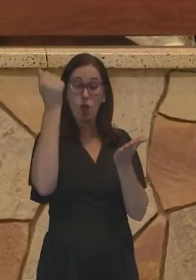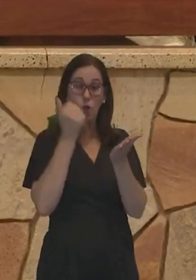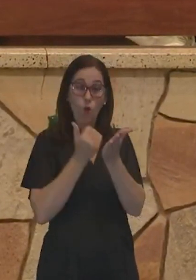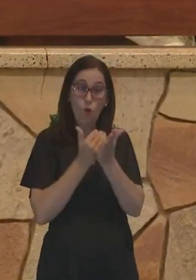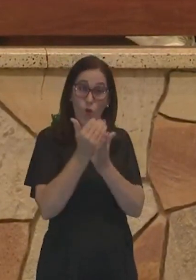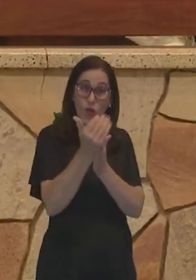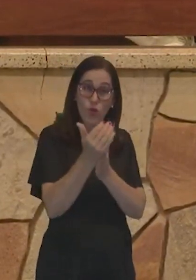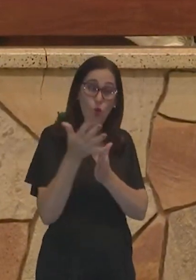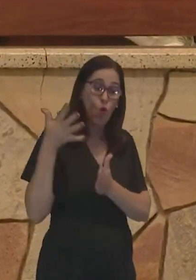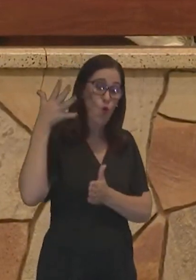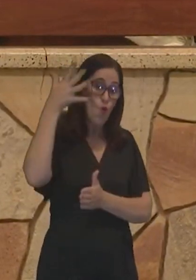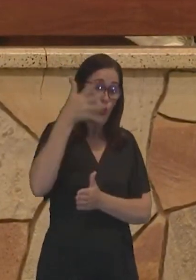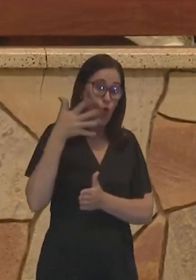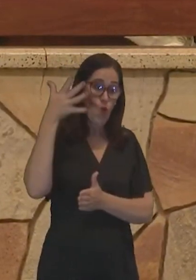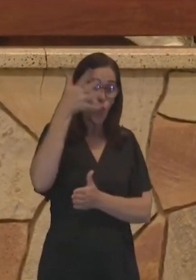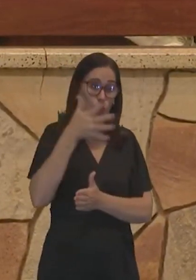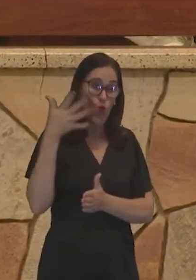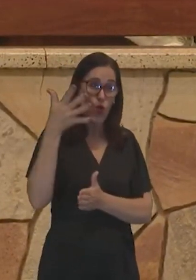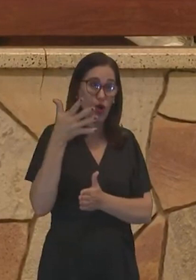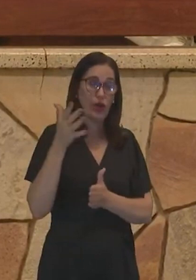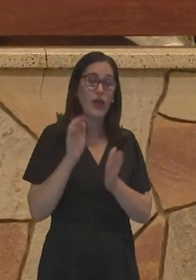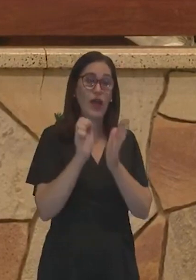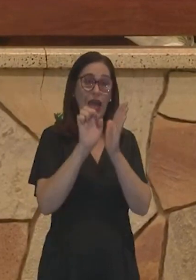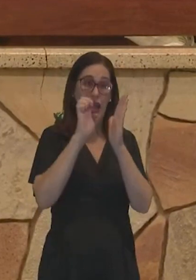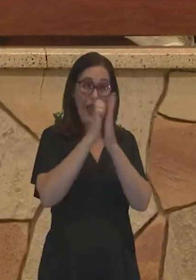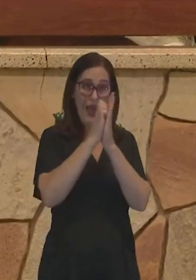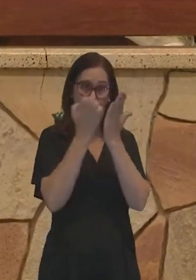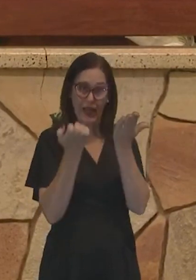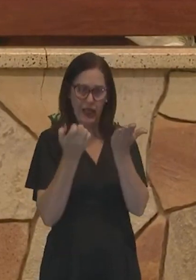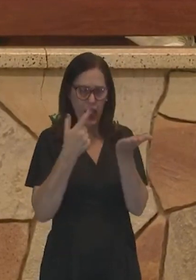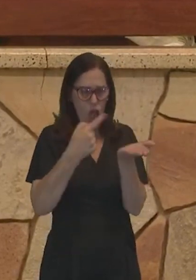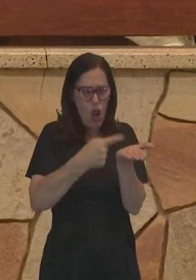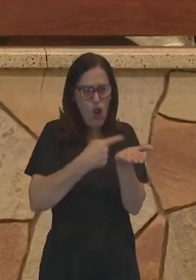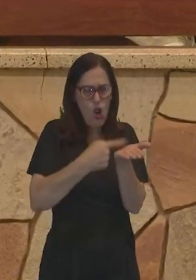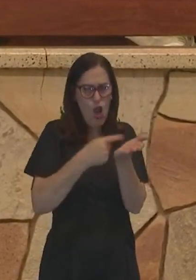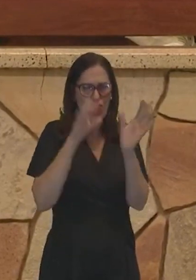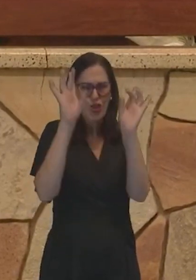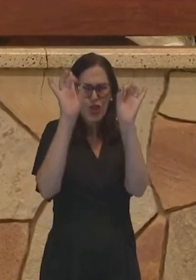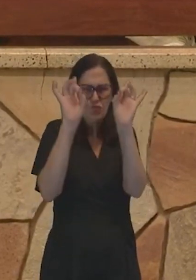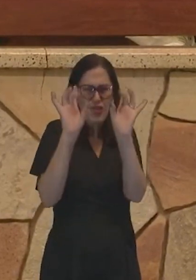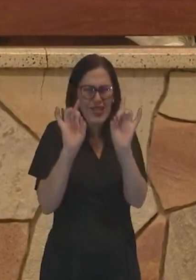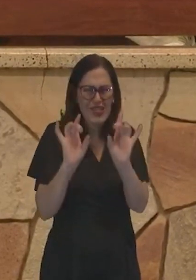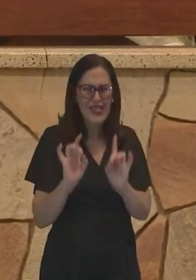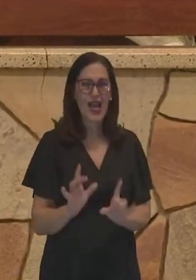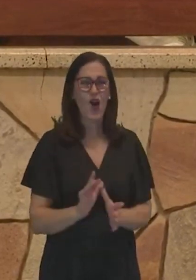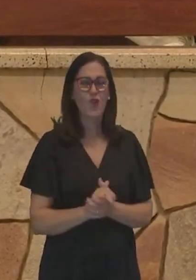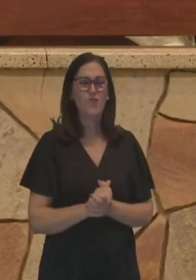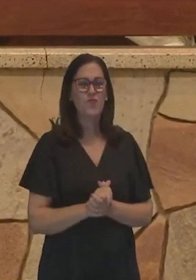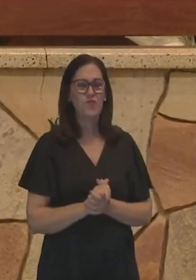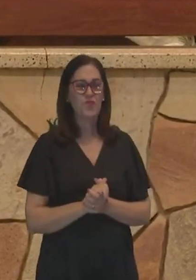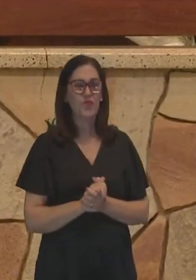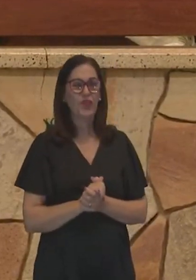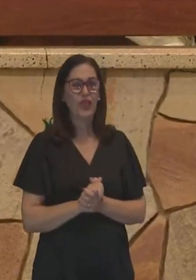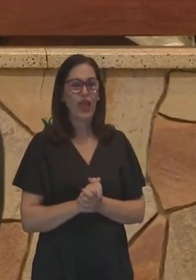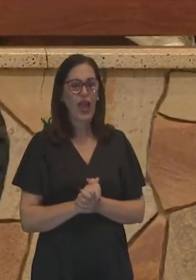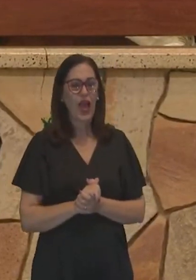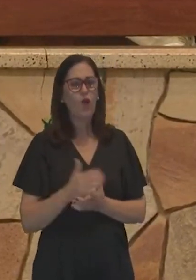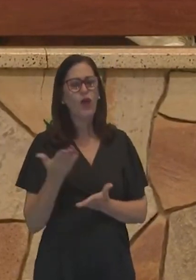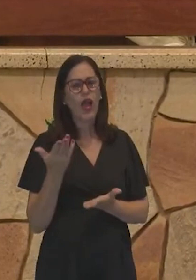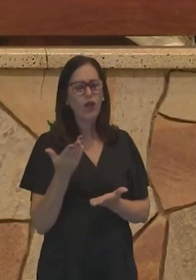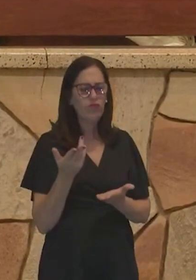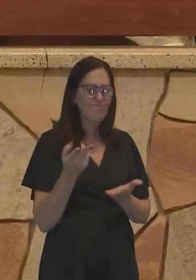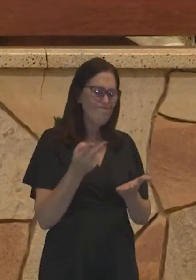seu discurso, que nós chamamos de Eclesiastes, deste livro tão precioso. Eu quero passear com